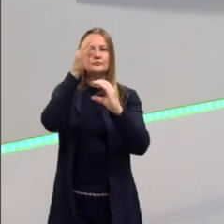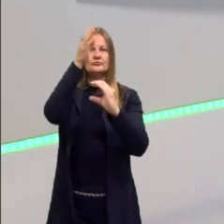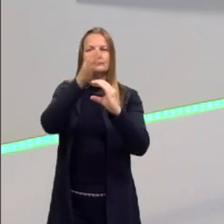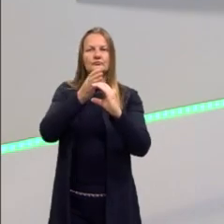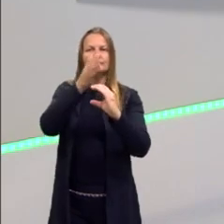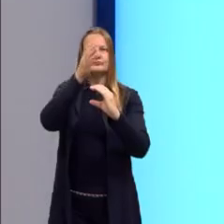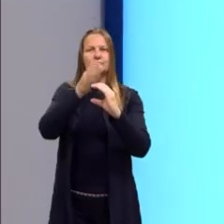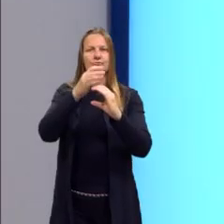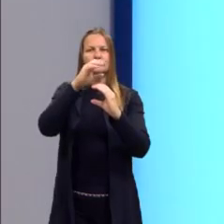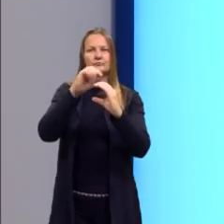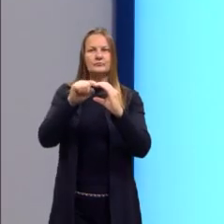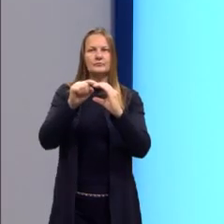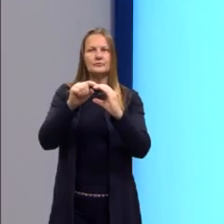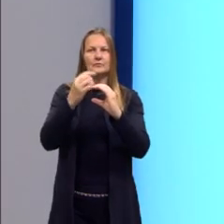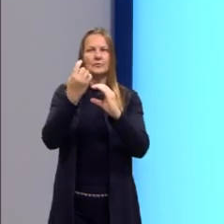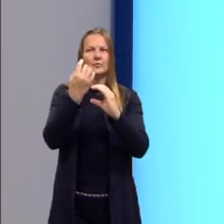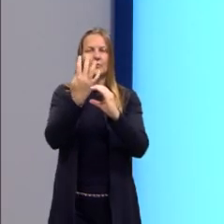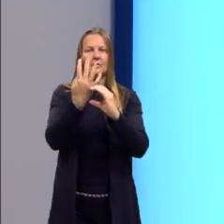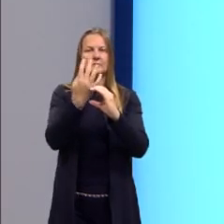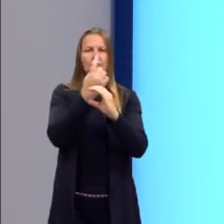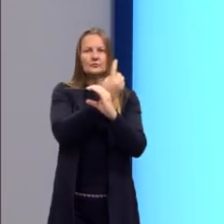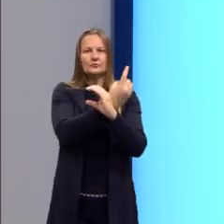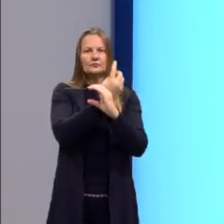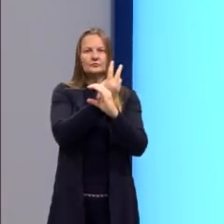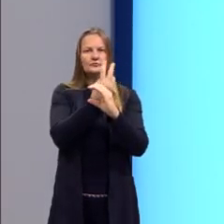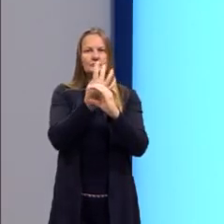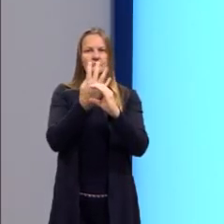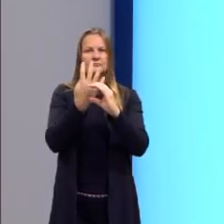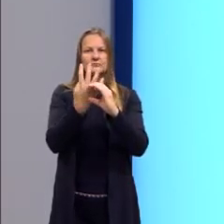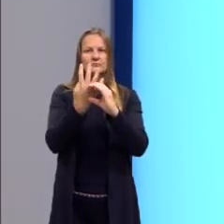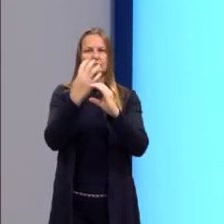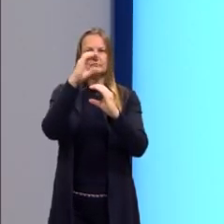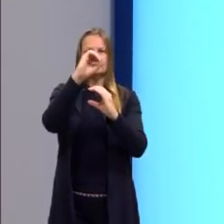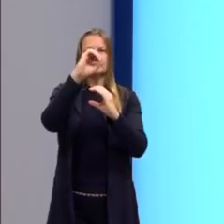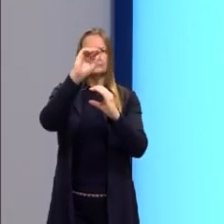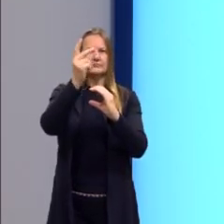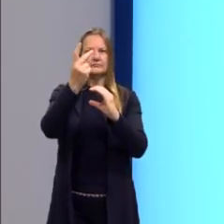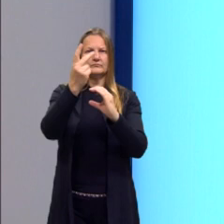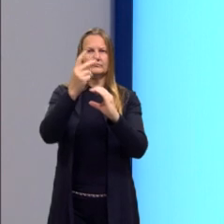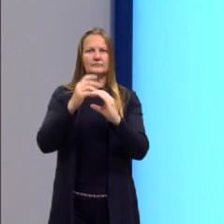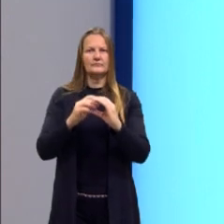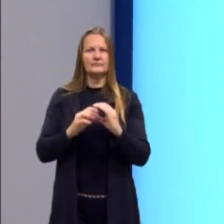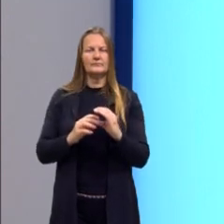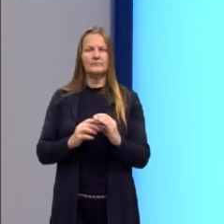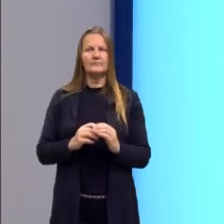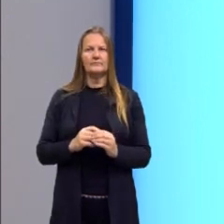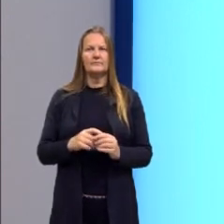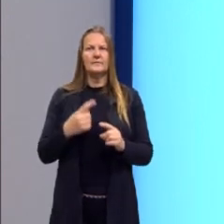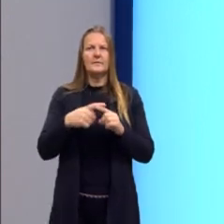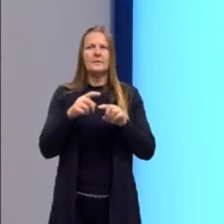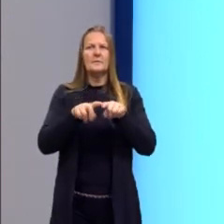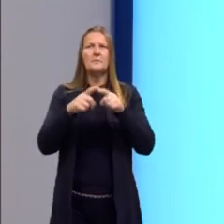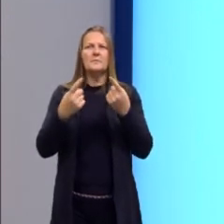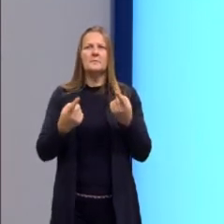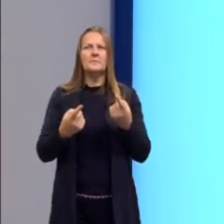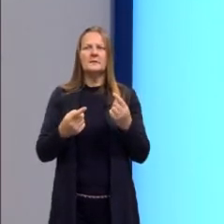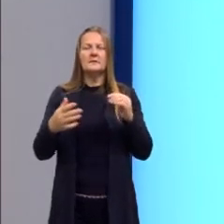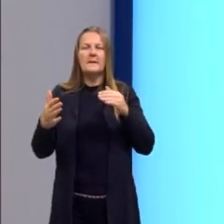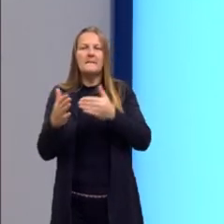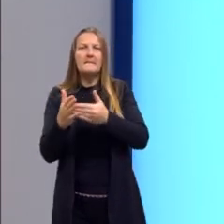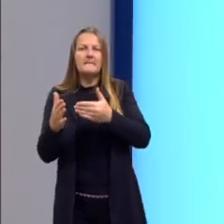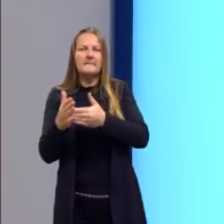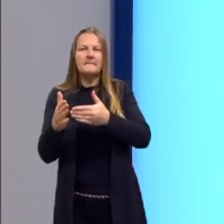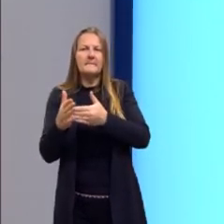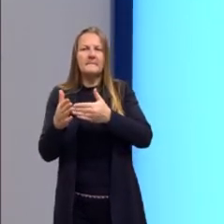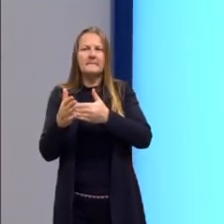nesse carbono que seria o carbono 4 se eu seguisse né A minha intuição é o de costume porém ele tá mais